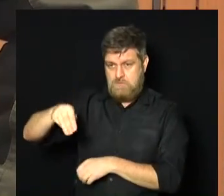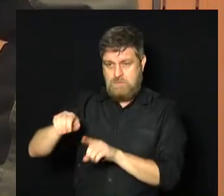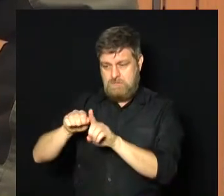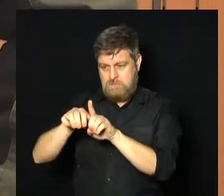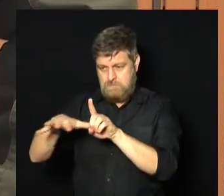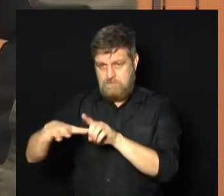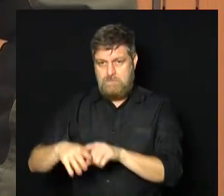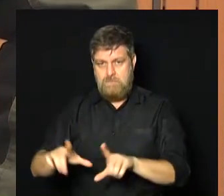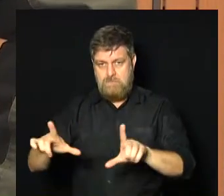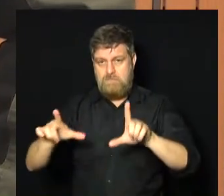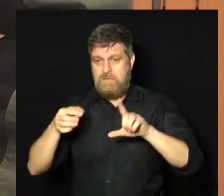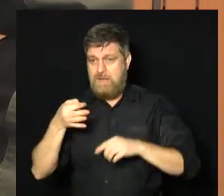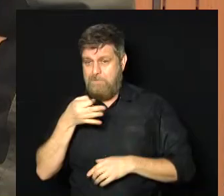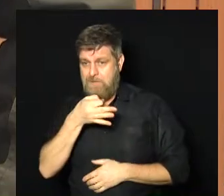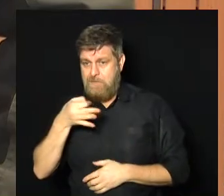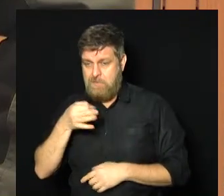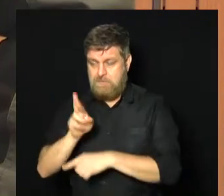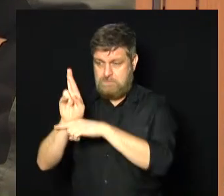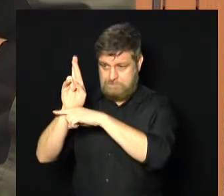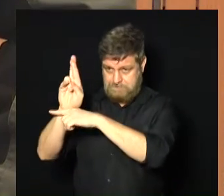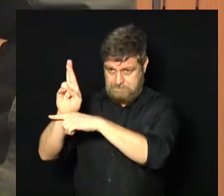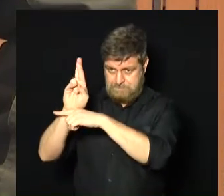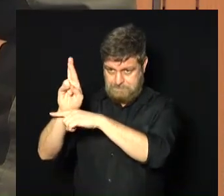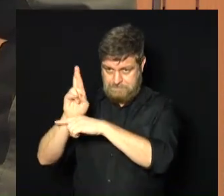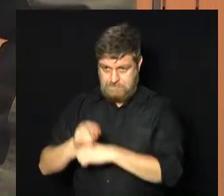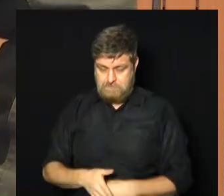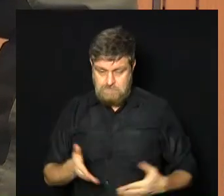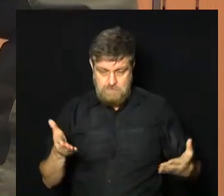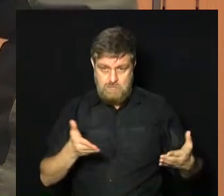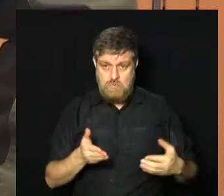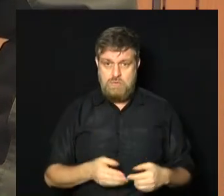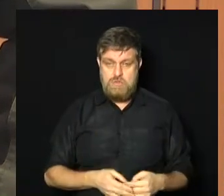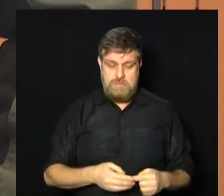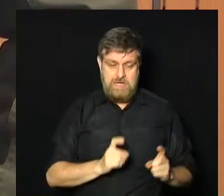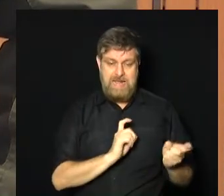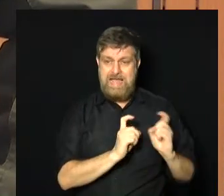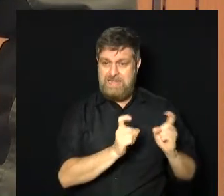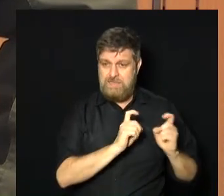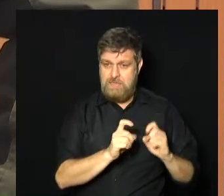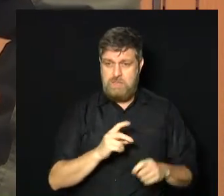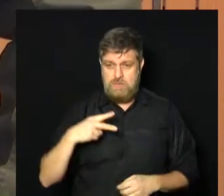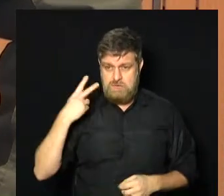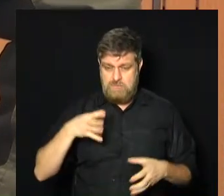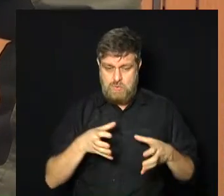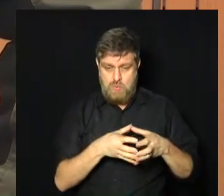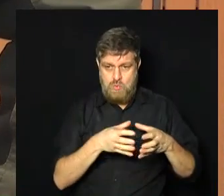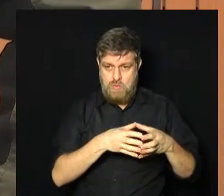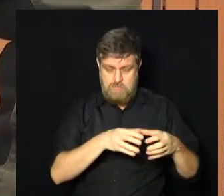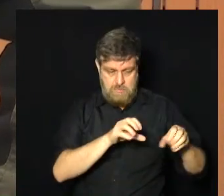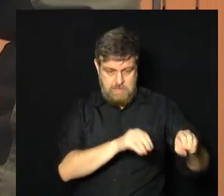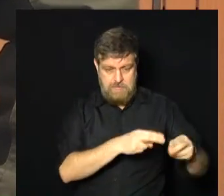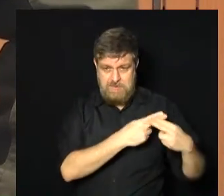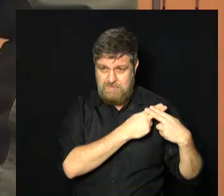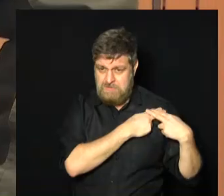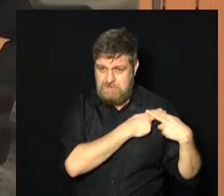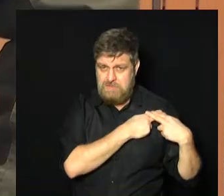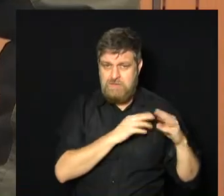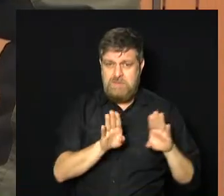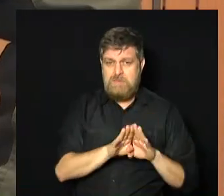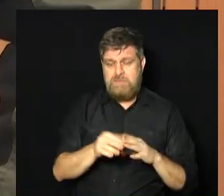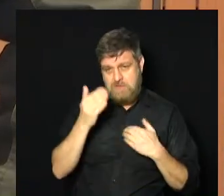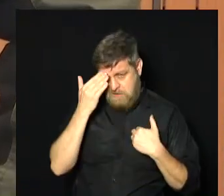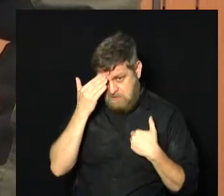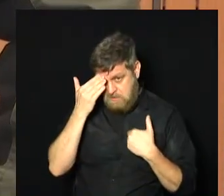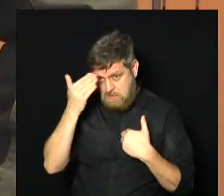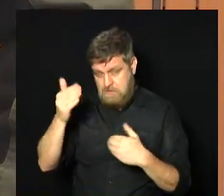Maria Emília ter representado a comissão aqui na nossa reunião. Os encaminhamentos eu já aqui disse. Queria, então, também agradecer